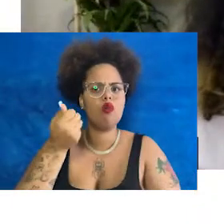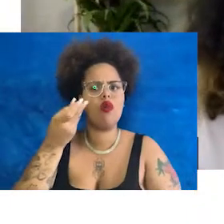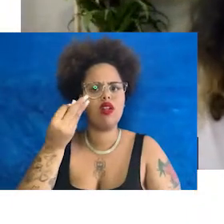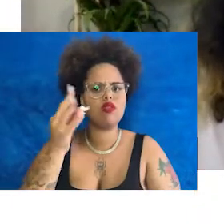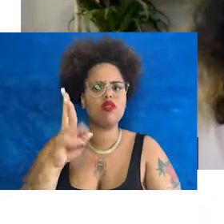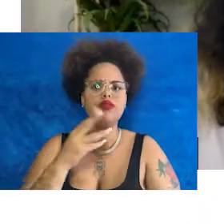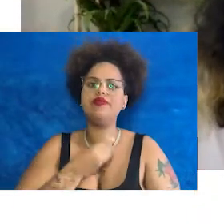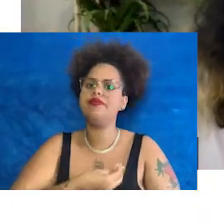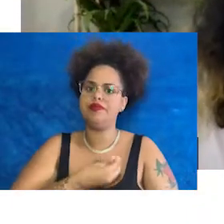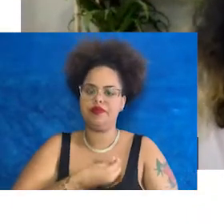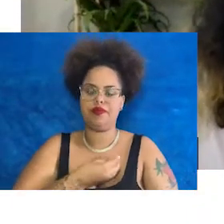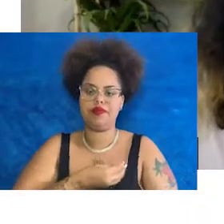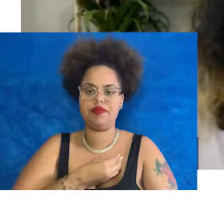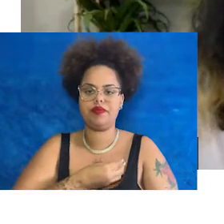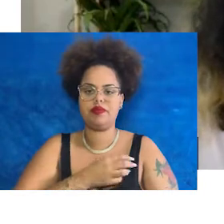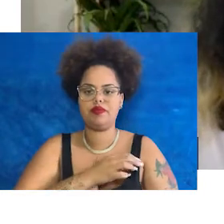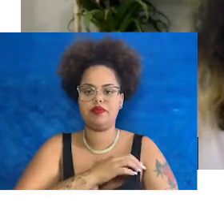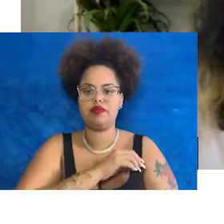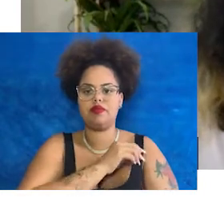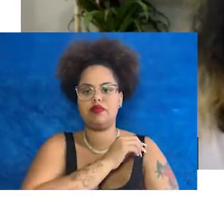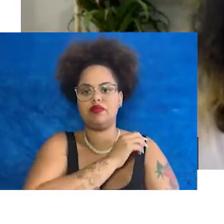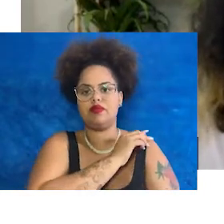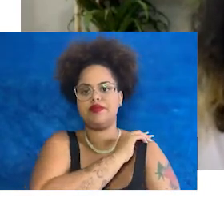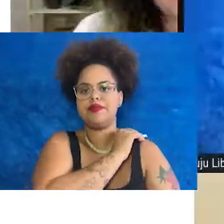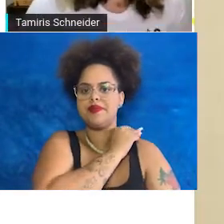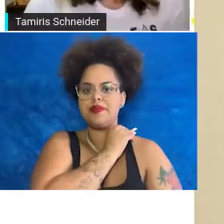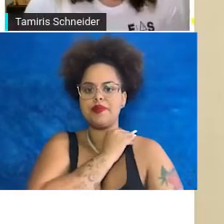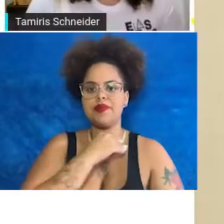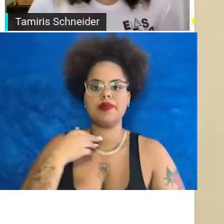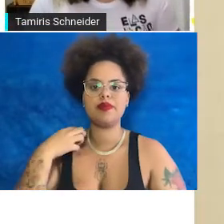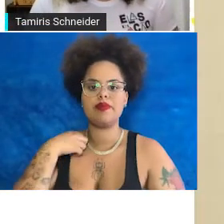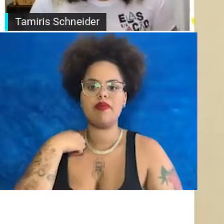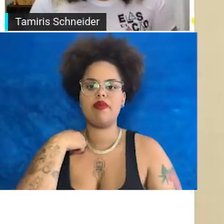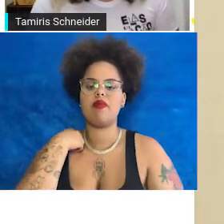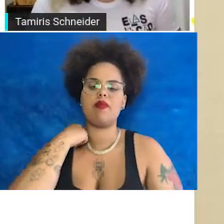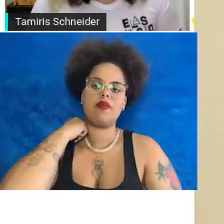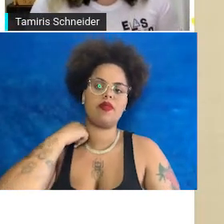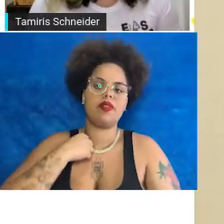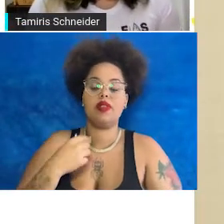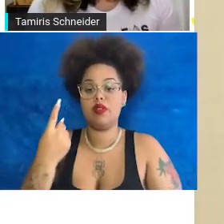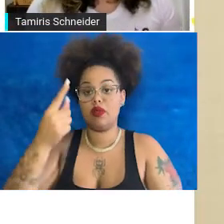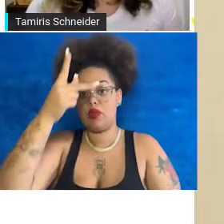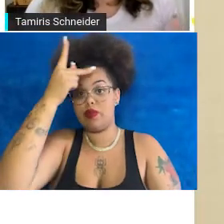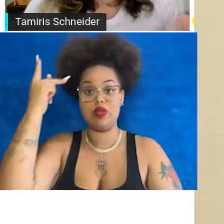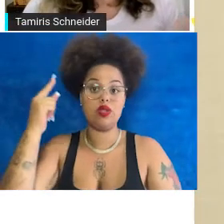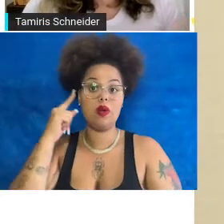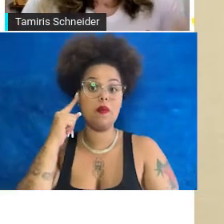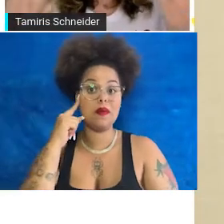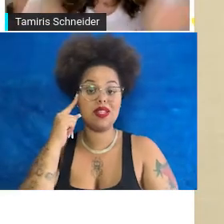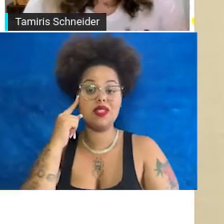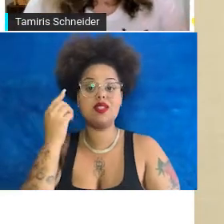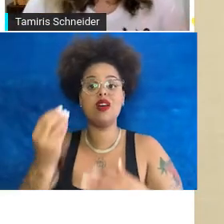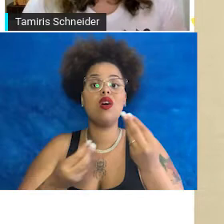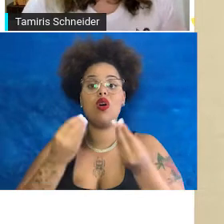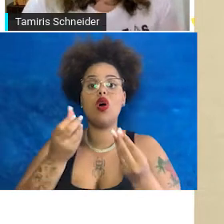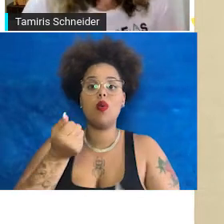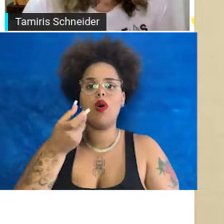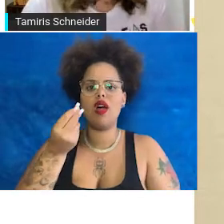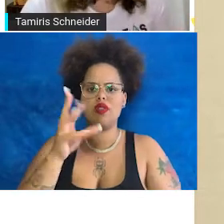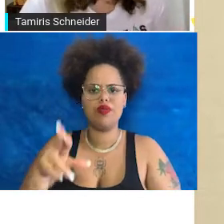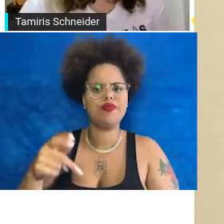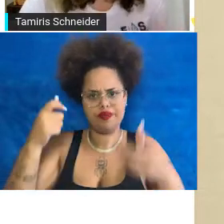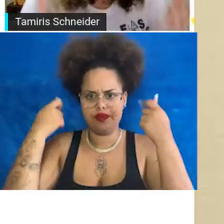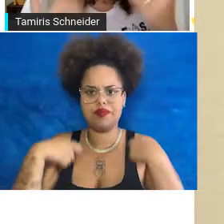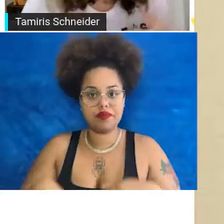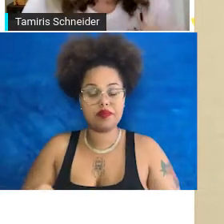estar. Ai, meu Deus, saiu minha apresentação. Então, é uma pessoa que pensa como é que o ator vai estar